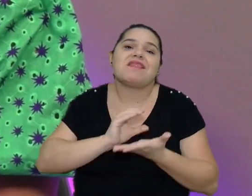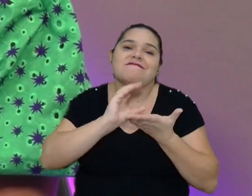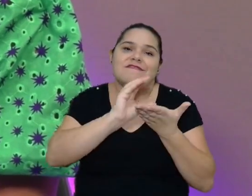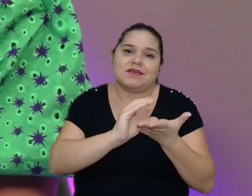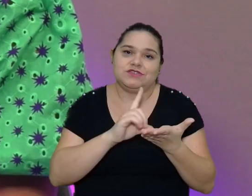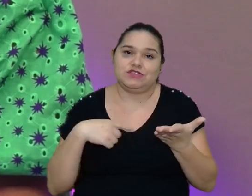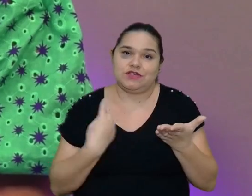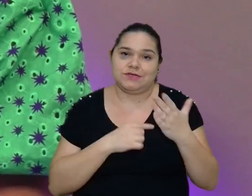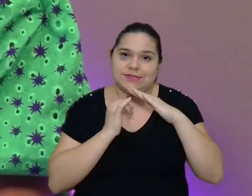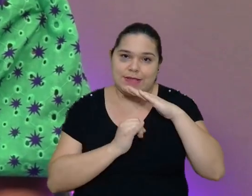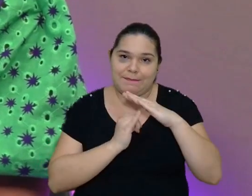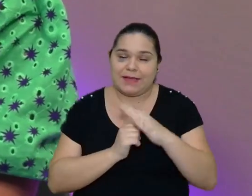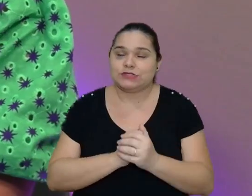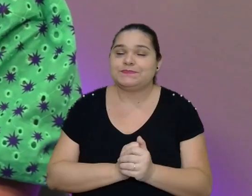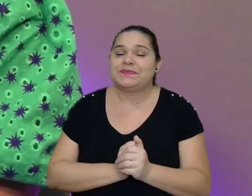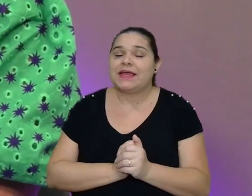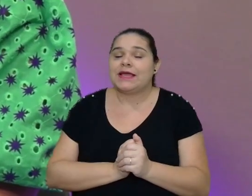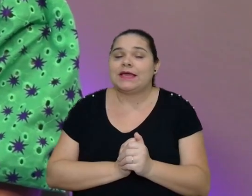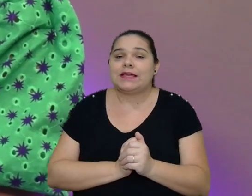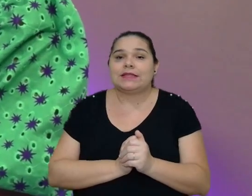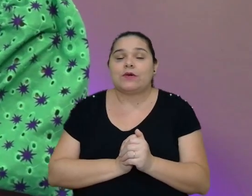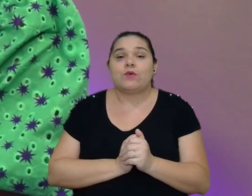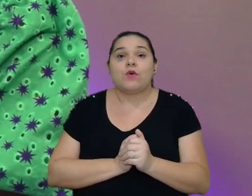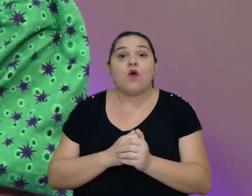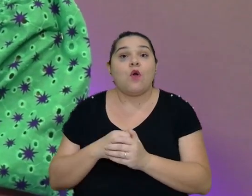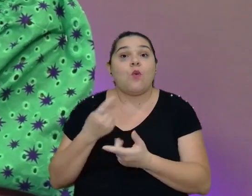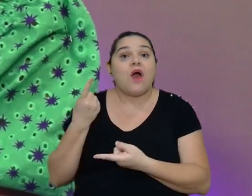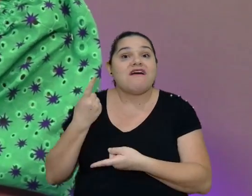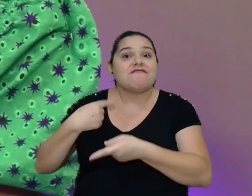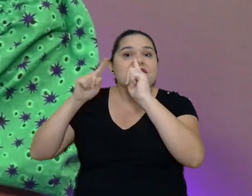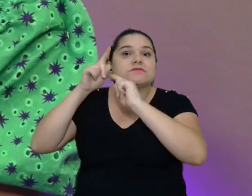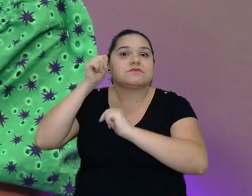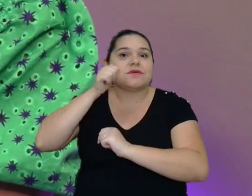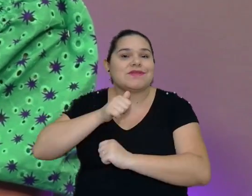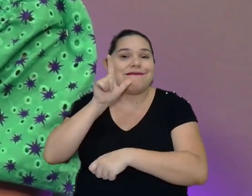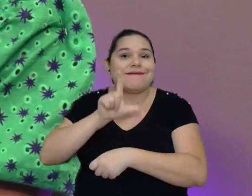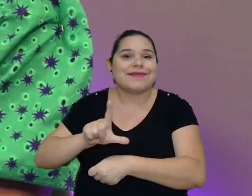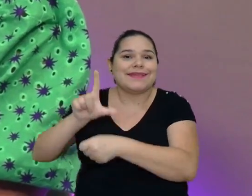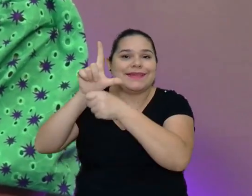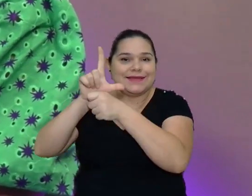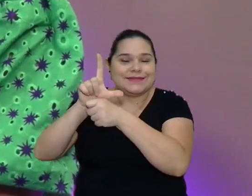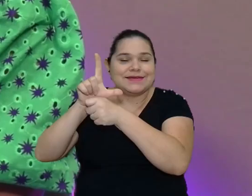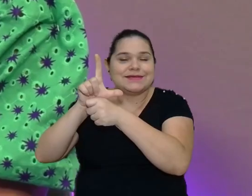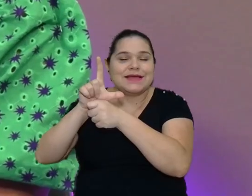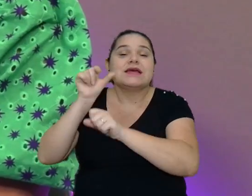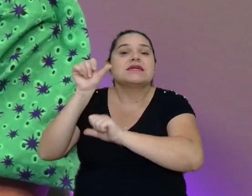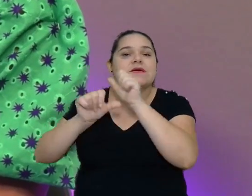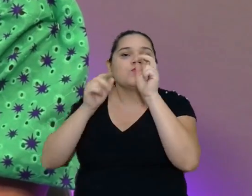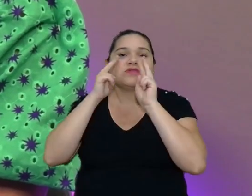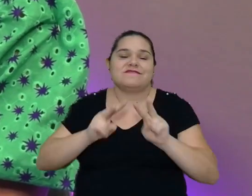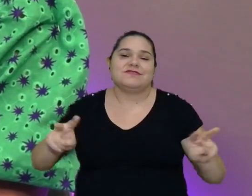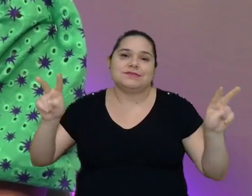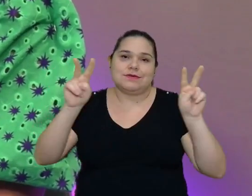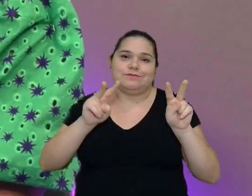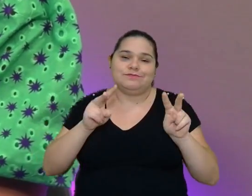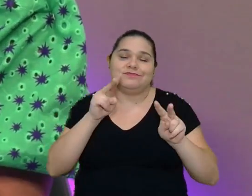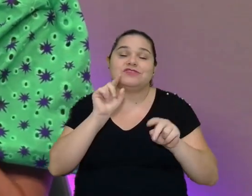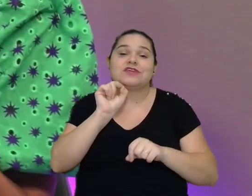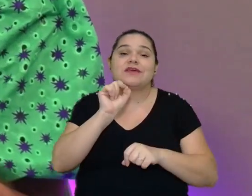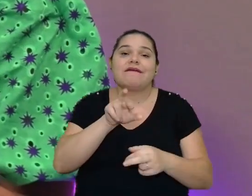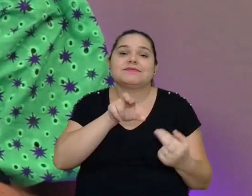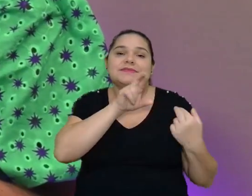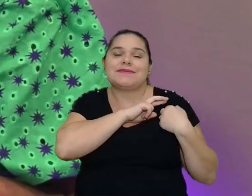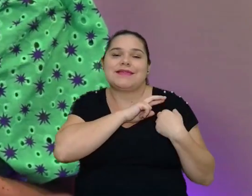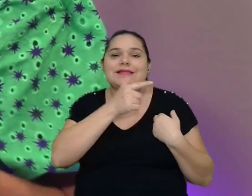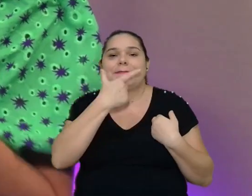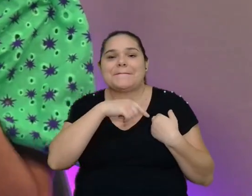debate, eu acho que é o avanço da mulher na liderança que vai mudar essa perspectiva da parentalidade. Enquanto a gente não tiver... E,